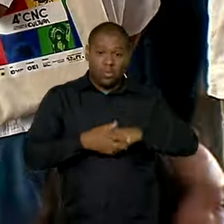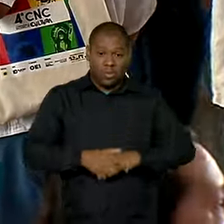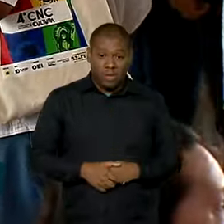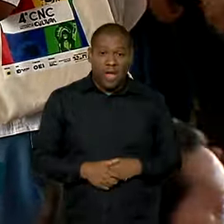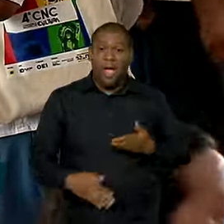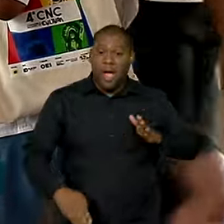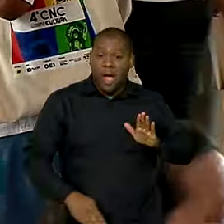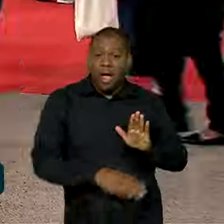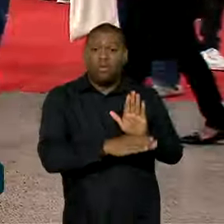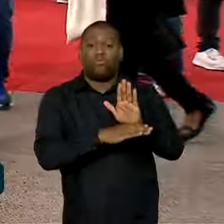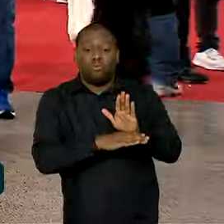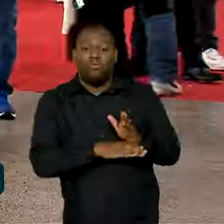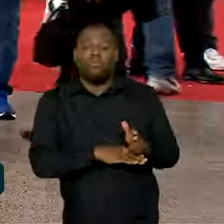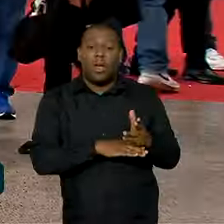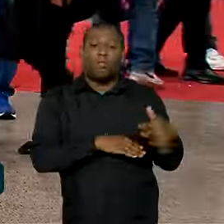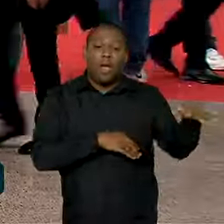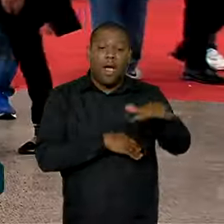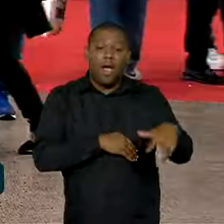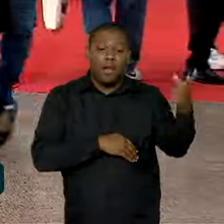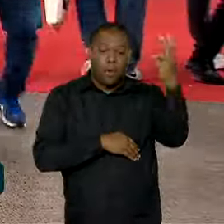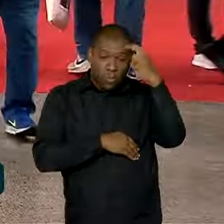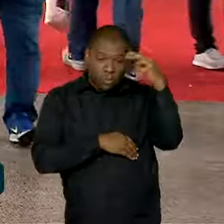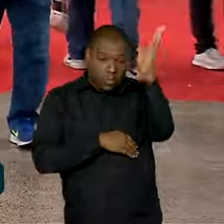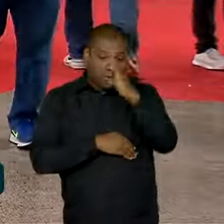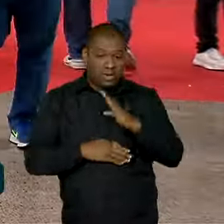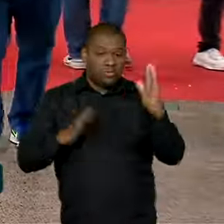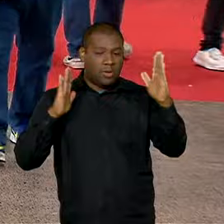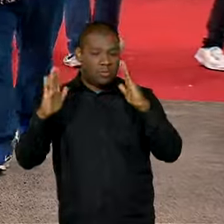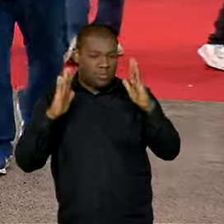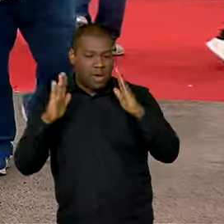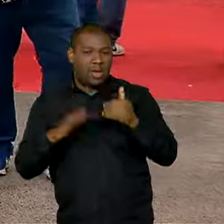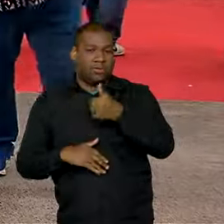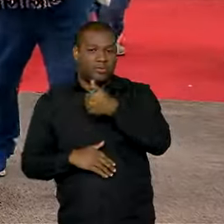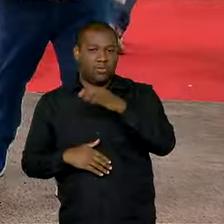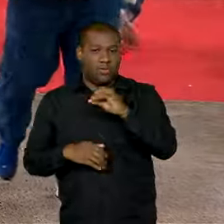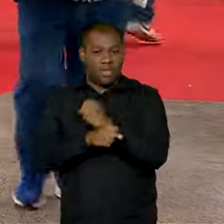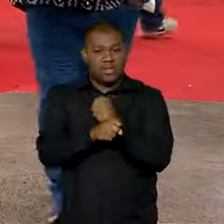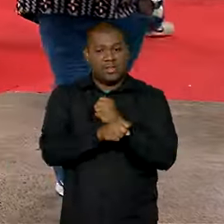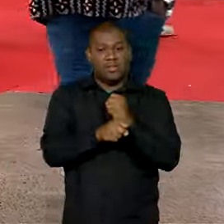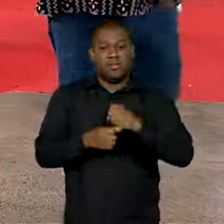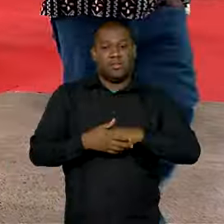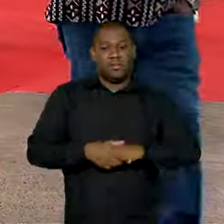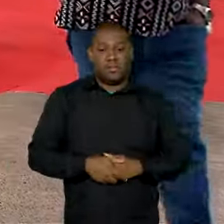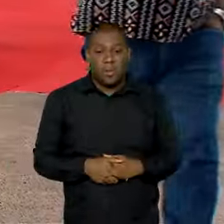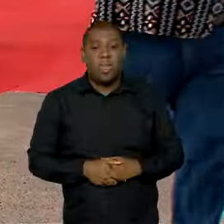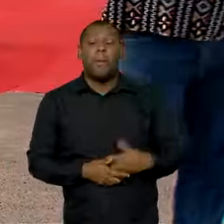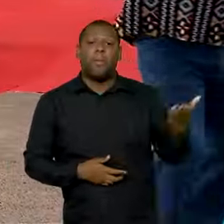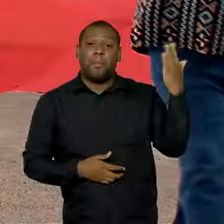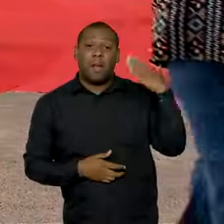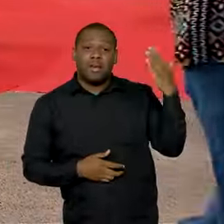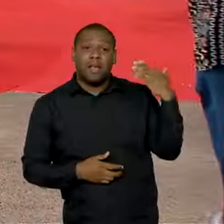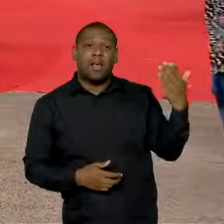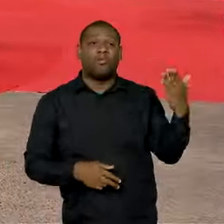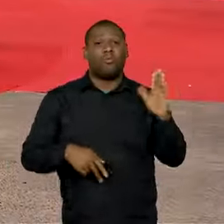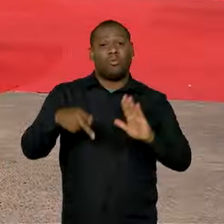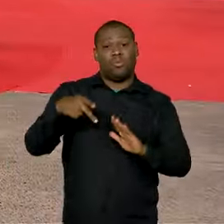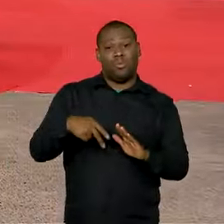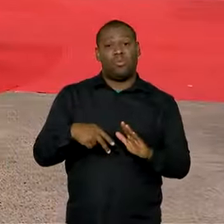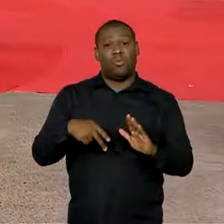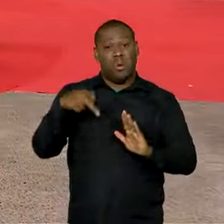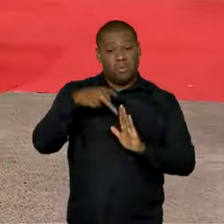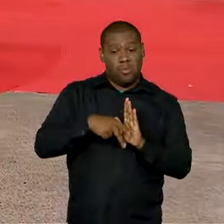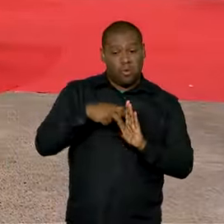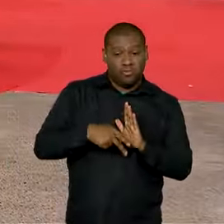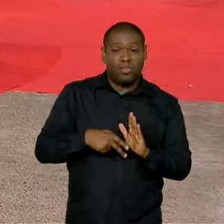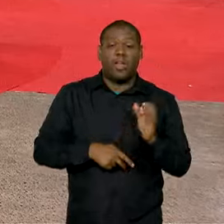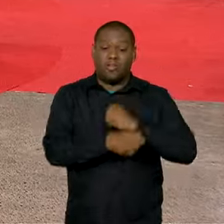na próxima década. O plano atual foi implementado em 2010, com validade até 2020. Mas foi prorrogado por